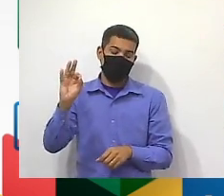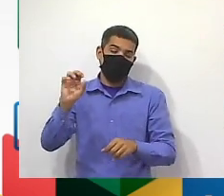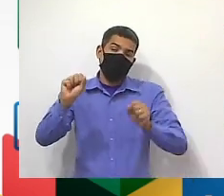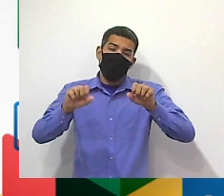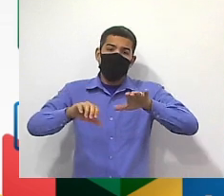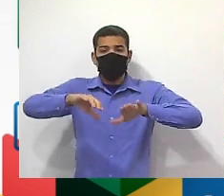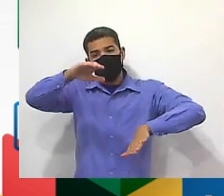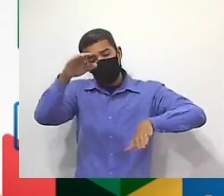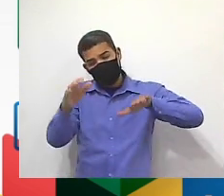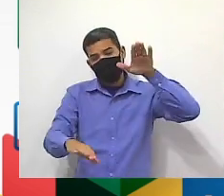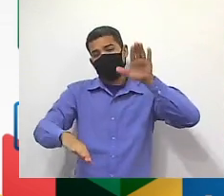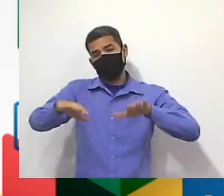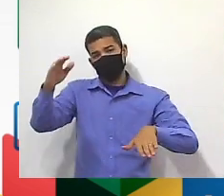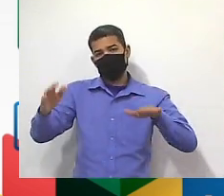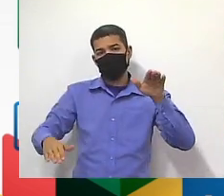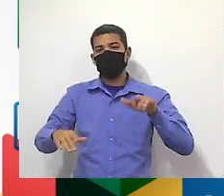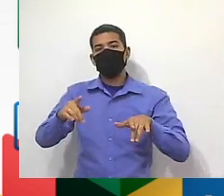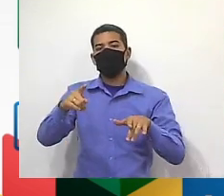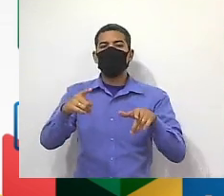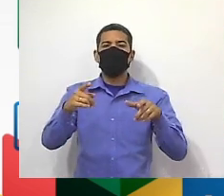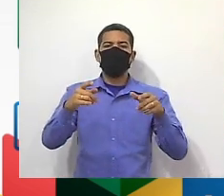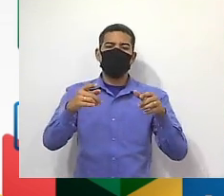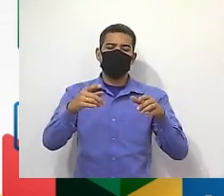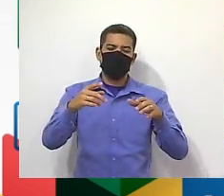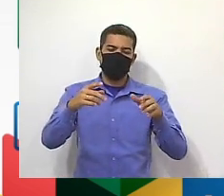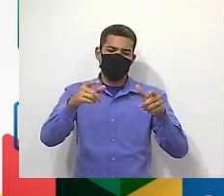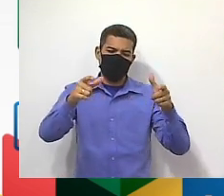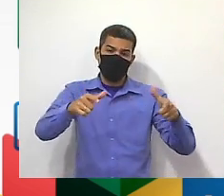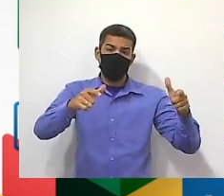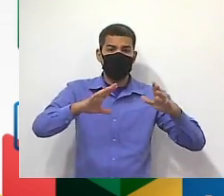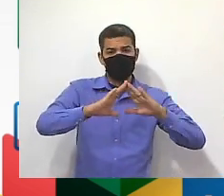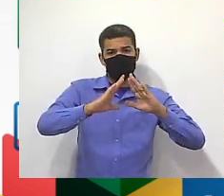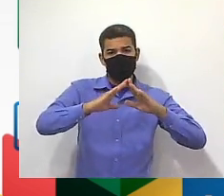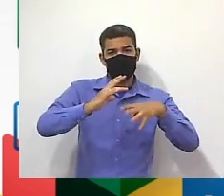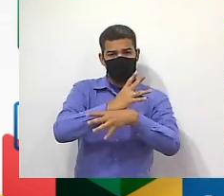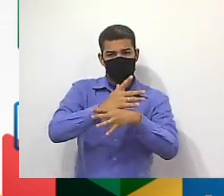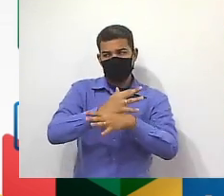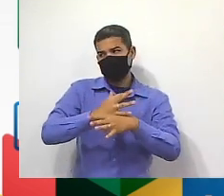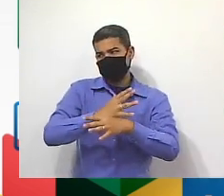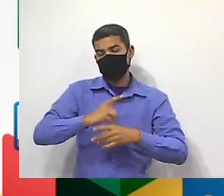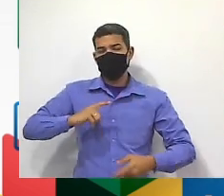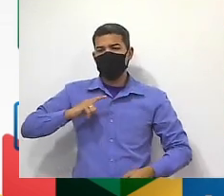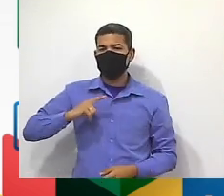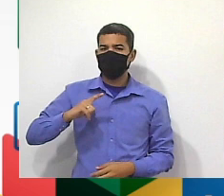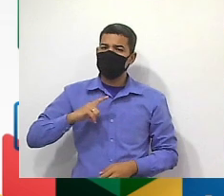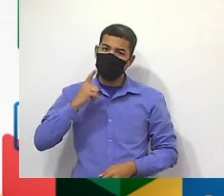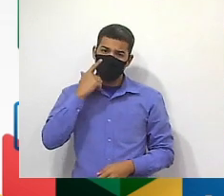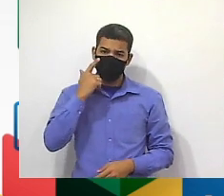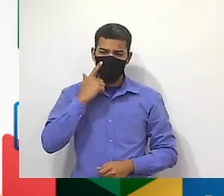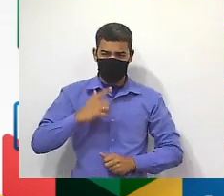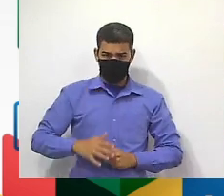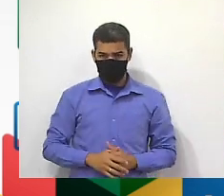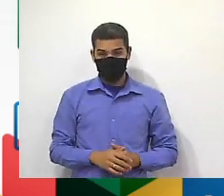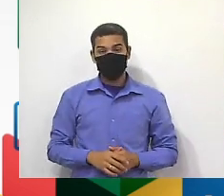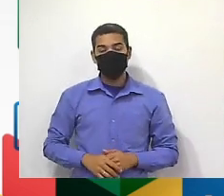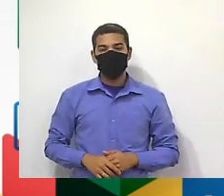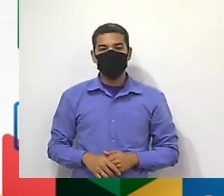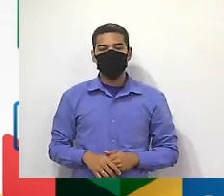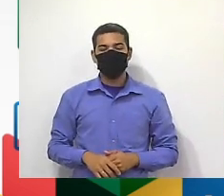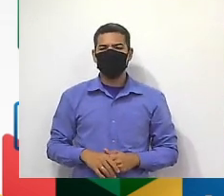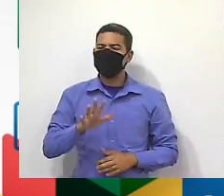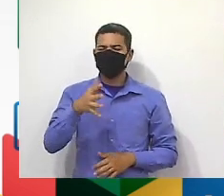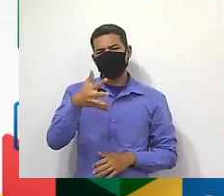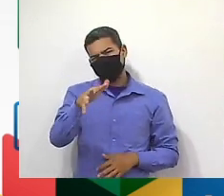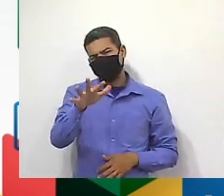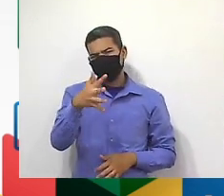ou um pouco para menos, de acordo com a região do país ou do planeta que você se encontra. Mas é mais ou menos por aí essa